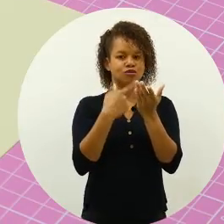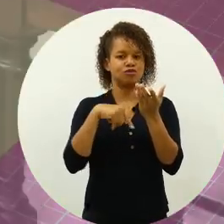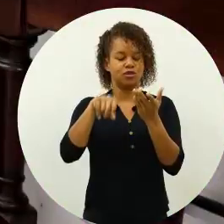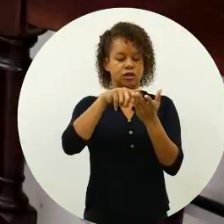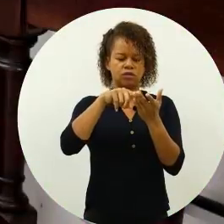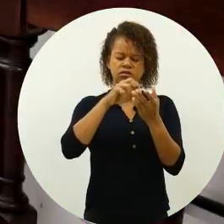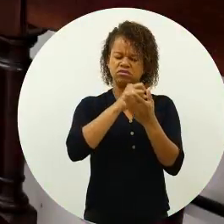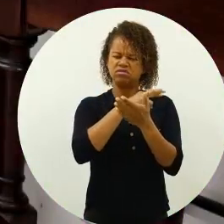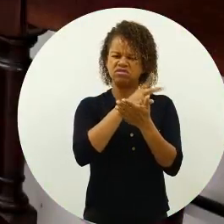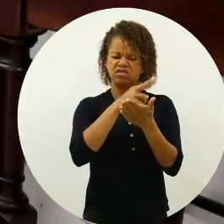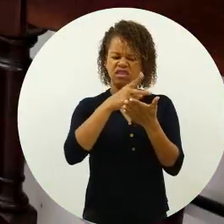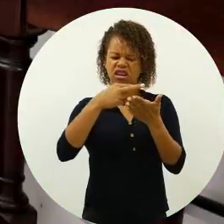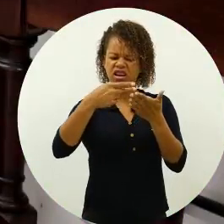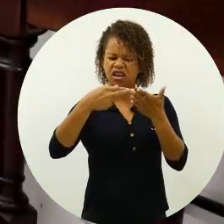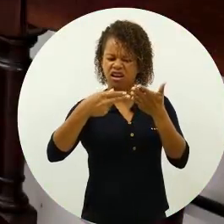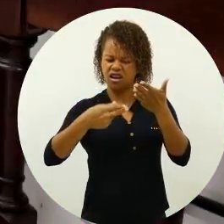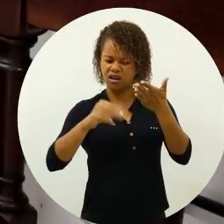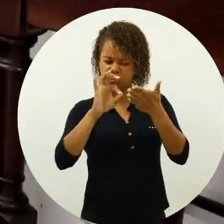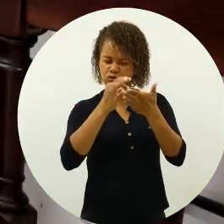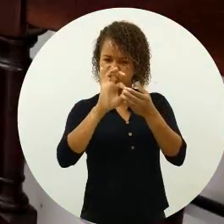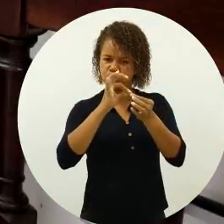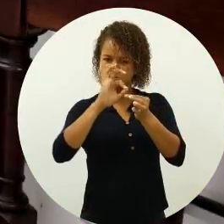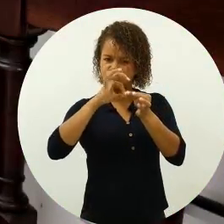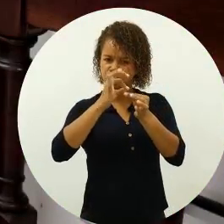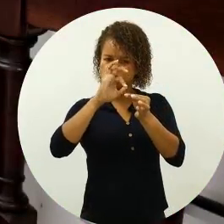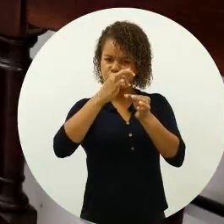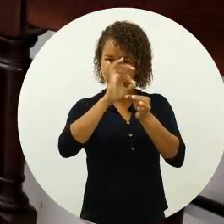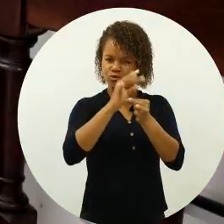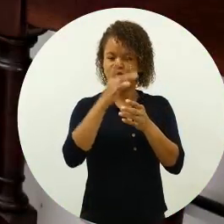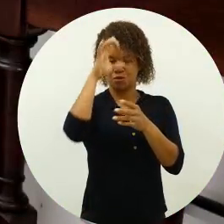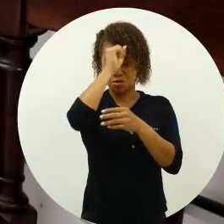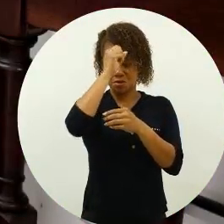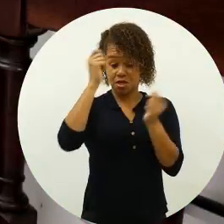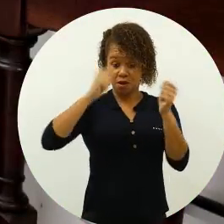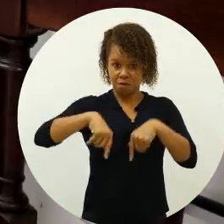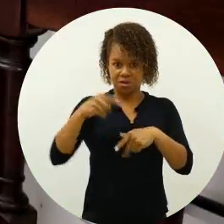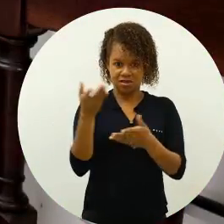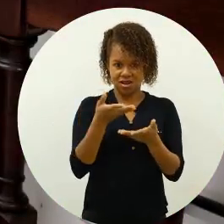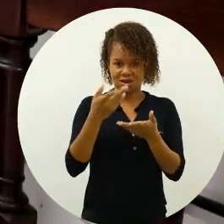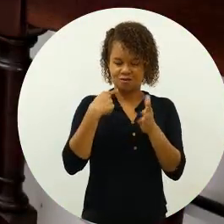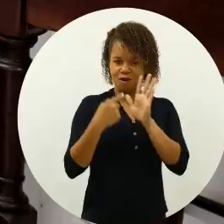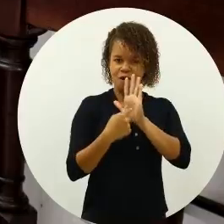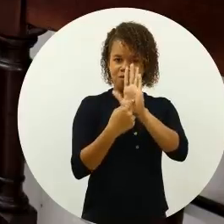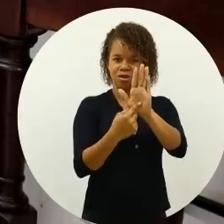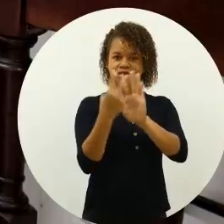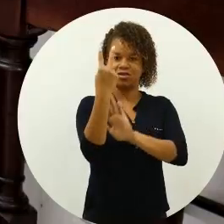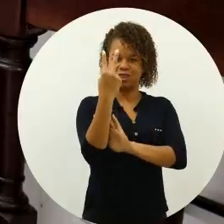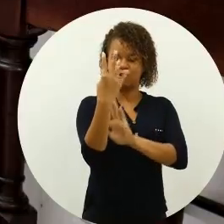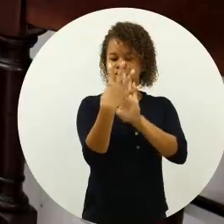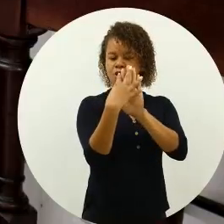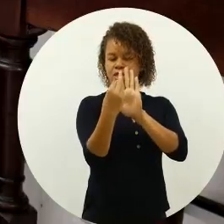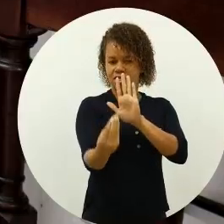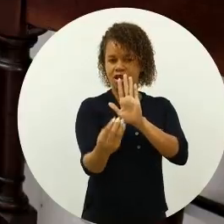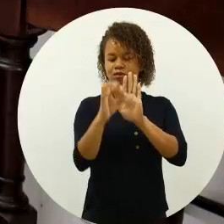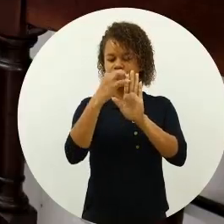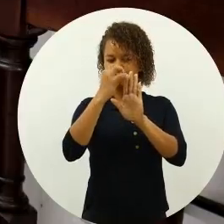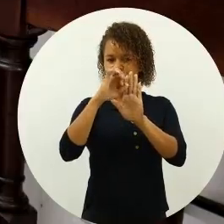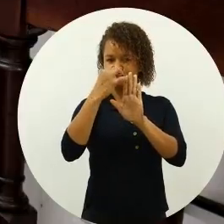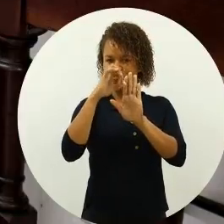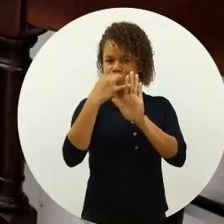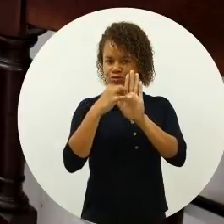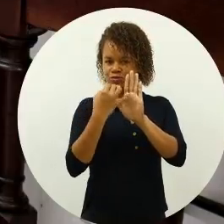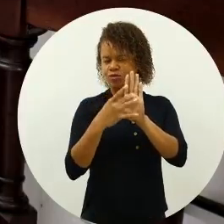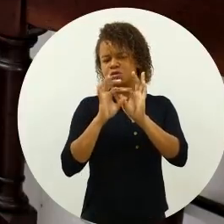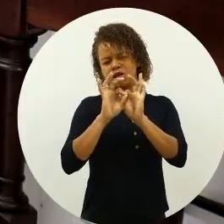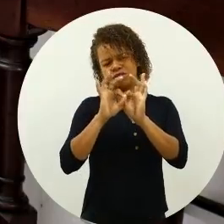uma infinidade de costuras que vocês podem aprender. Nesta competência, nós vamos mostrar dois modelos de costura, que é o